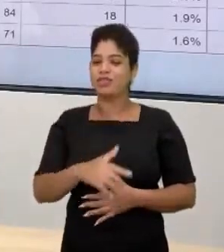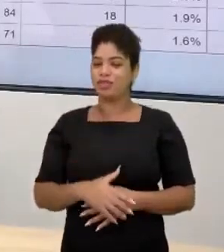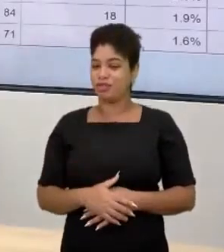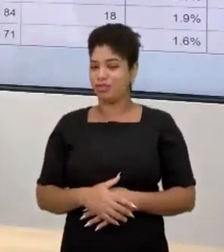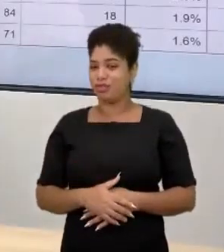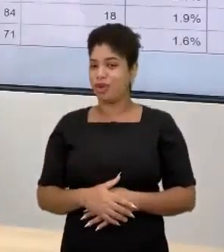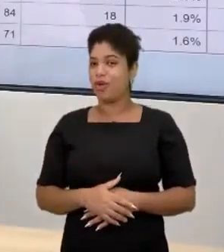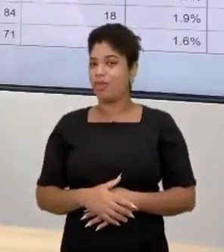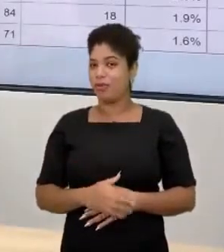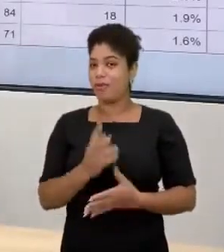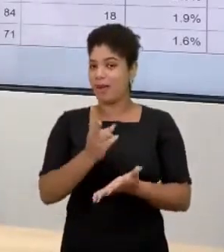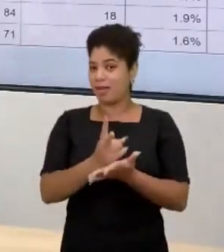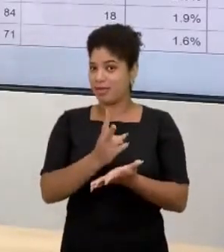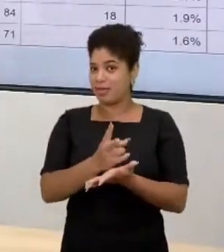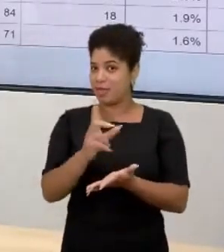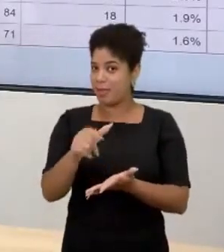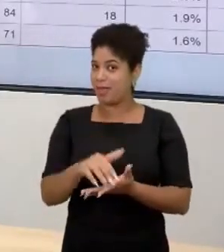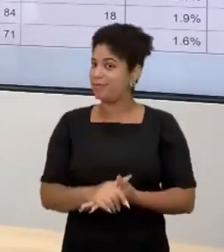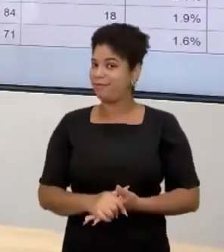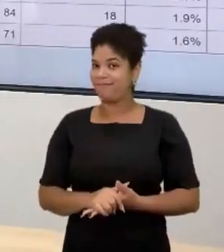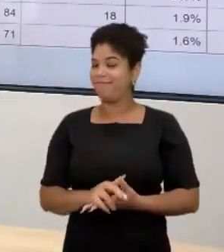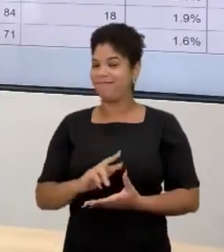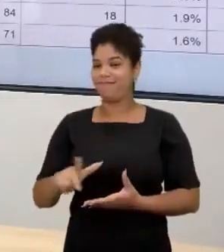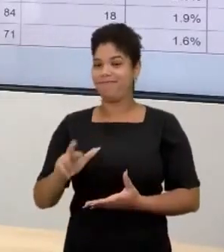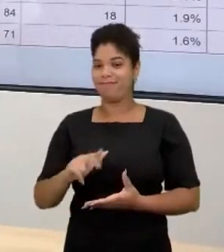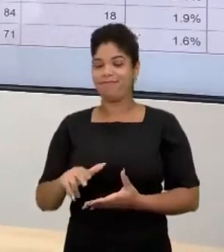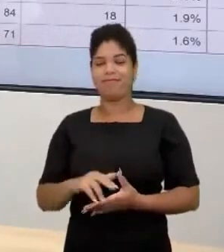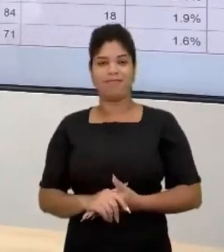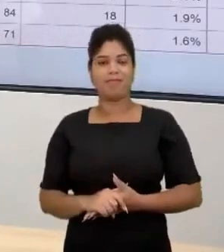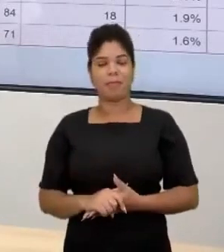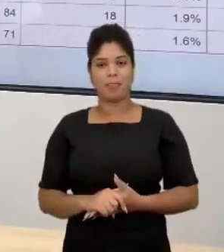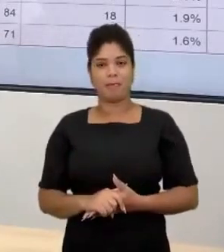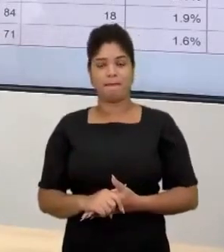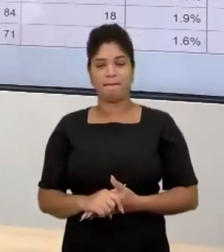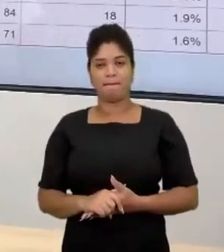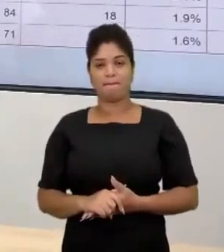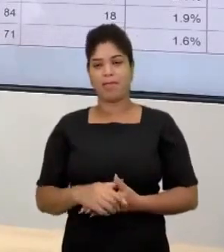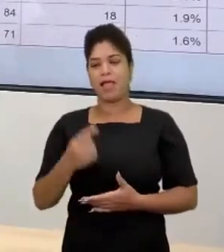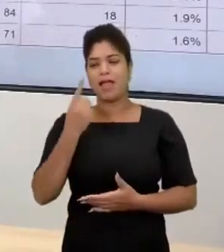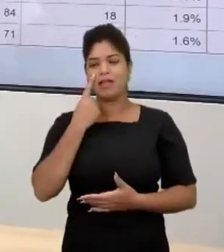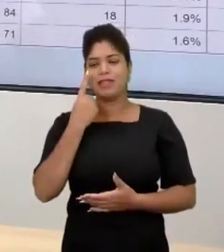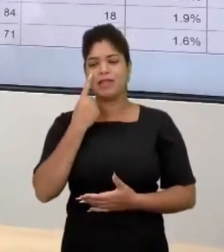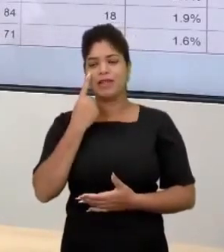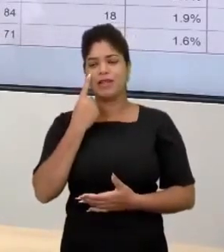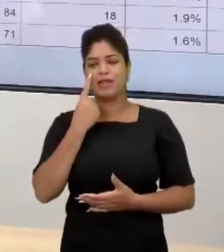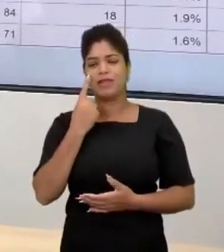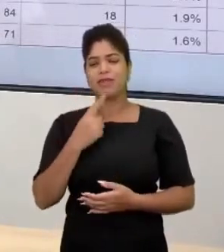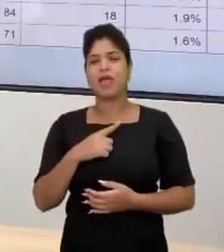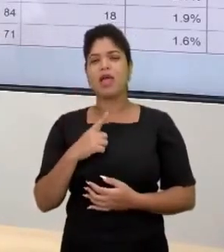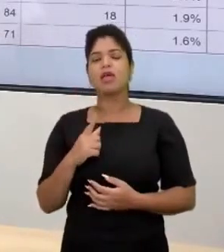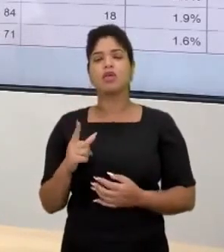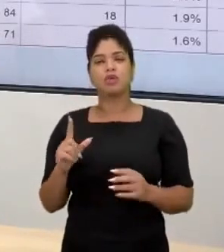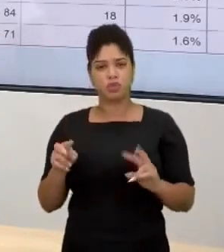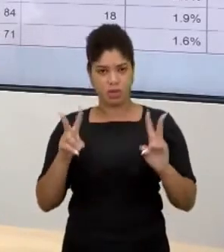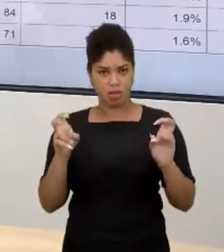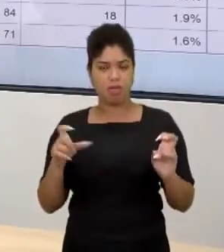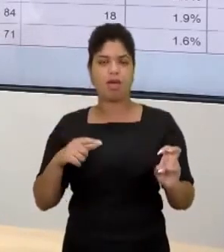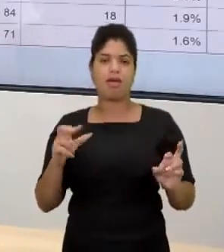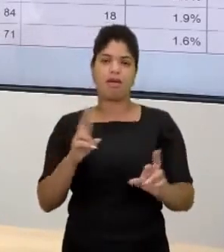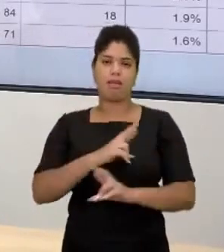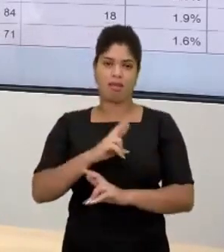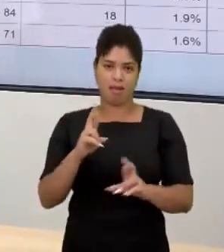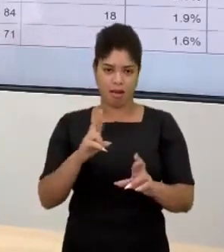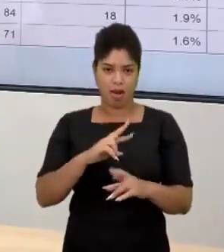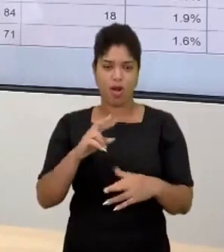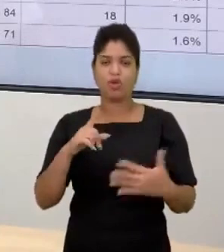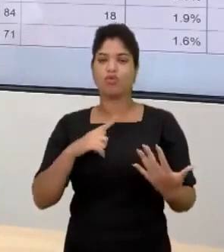realidade que faz parte do nosso cotidiano. Como o tema aí é sobre essa questão aí de relações conflituosas e